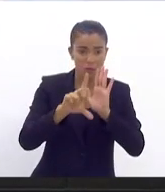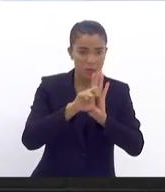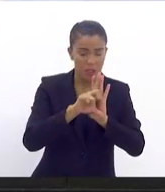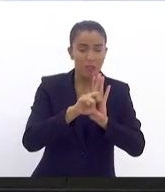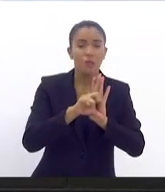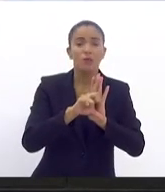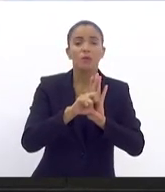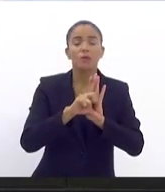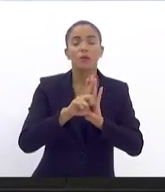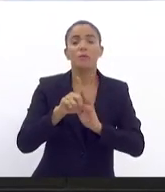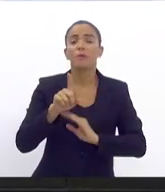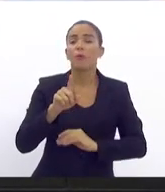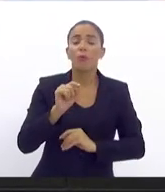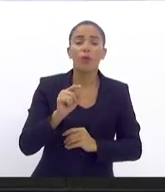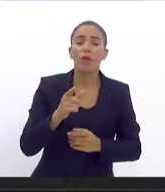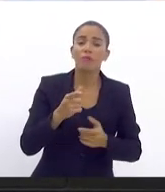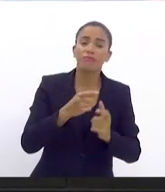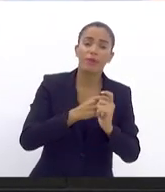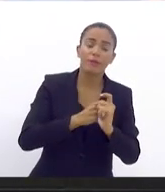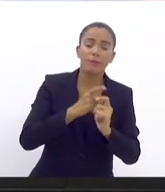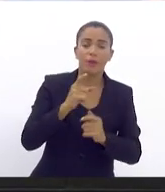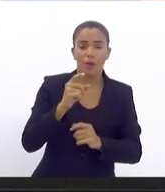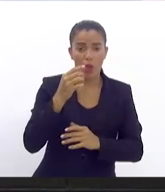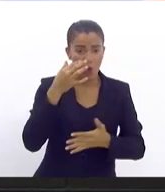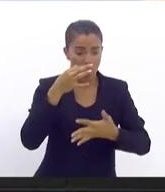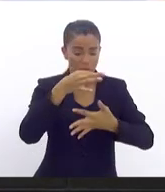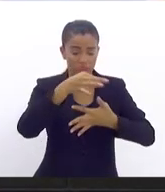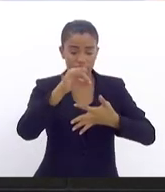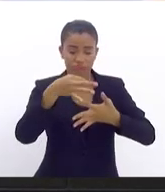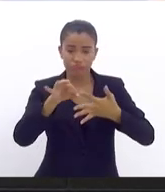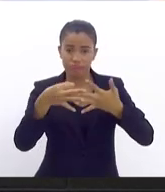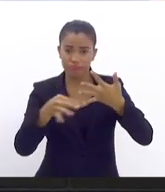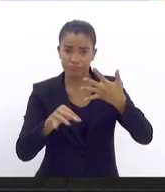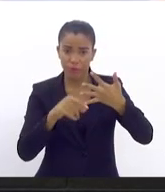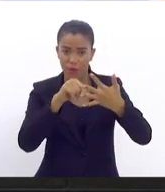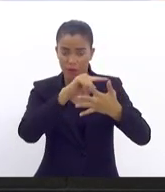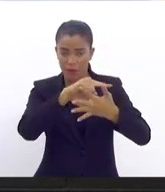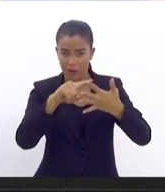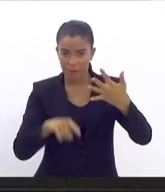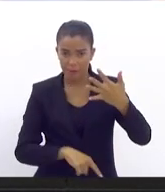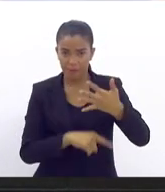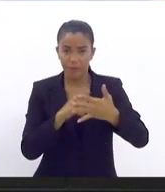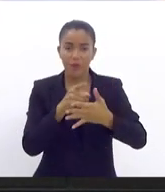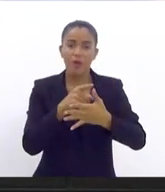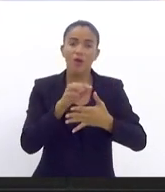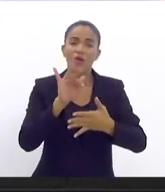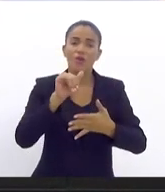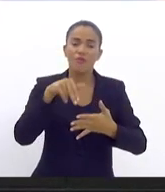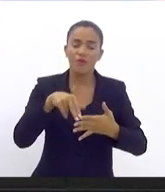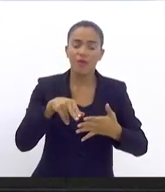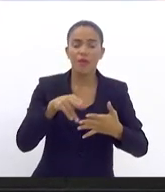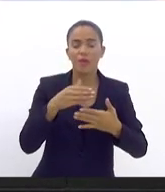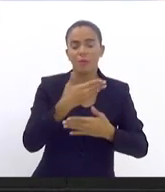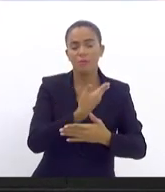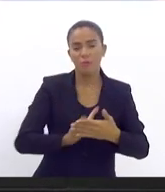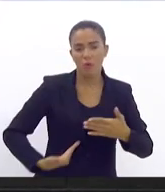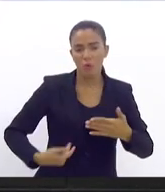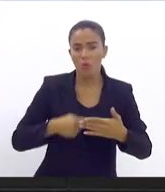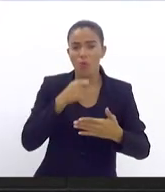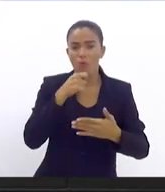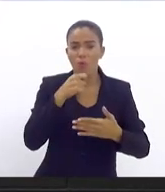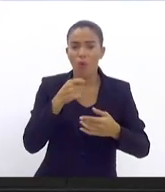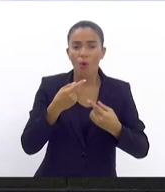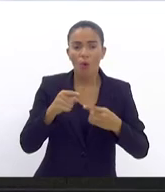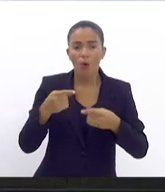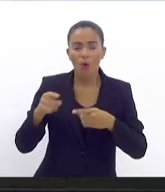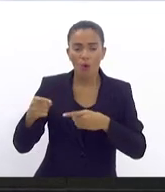declaração de utilidade pública fica subordinada à observância dos seguintes requisitos estatutários: fim público sem qualquer discriminação contra os